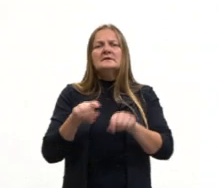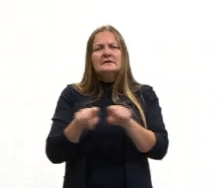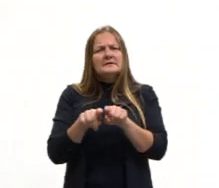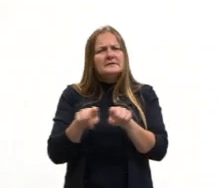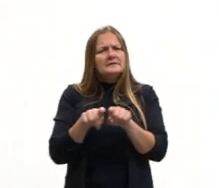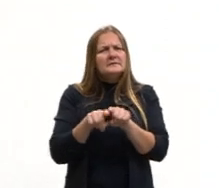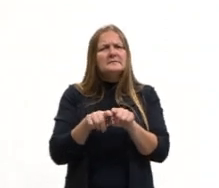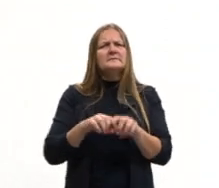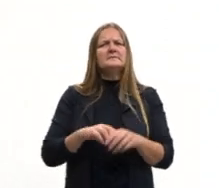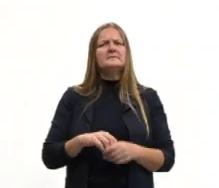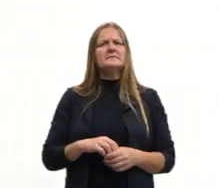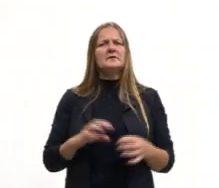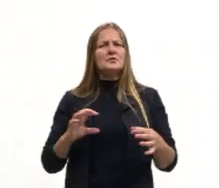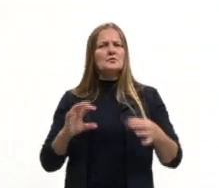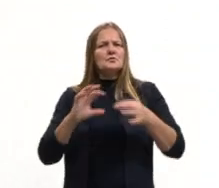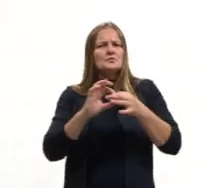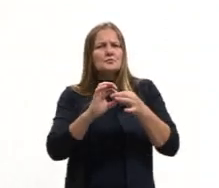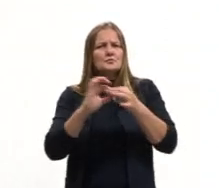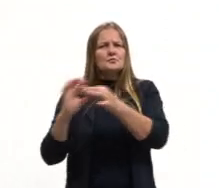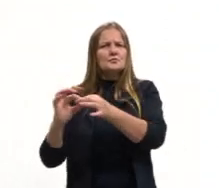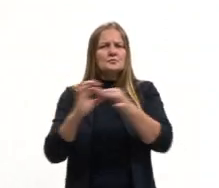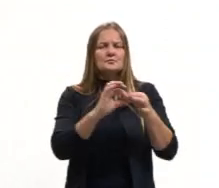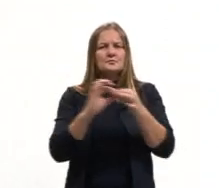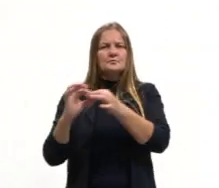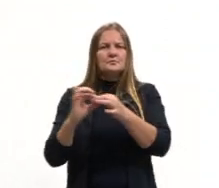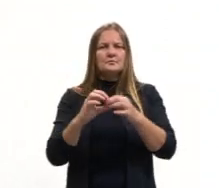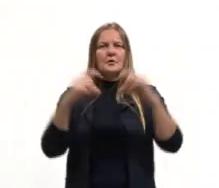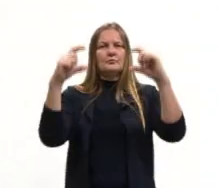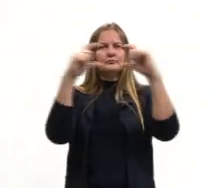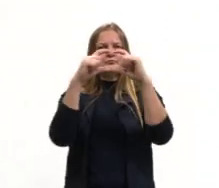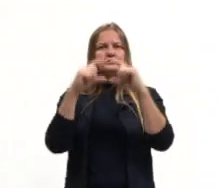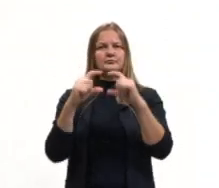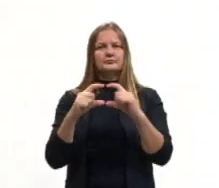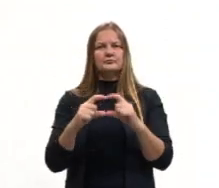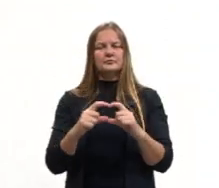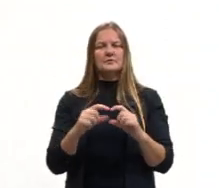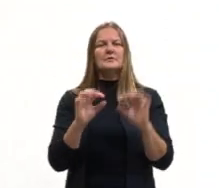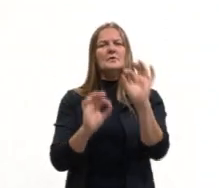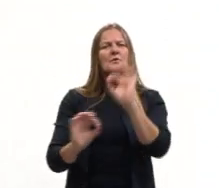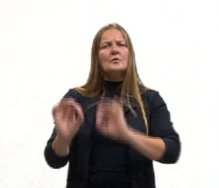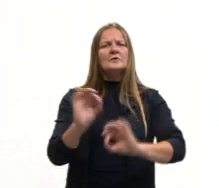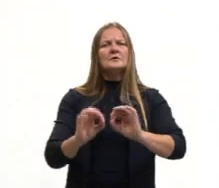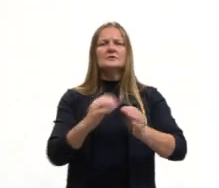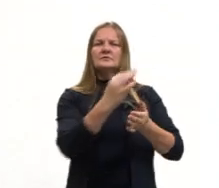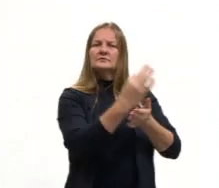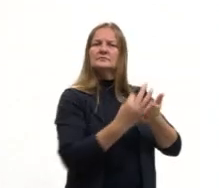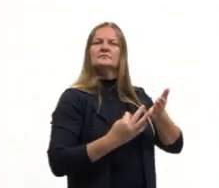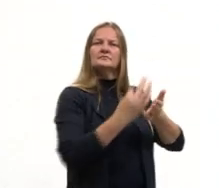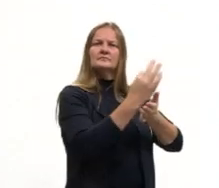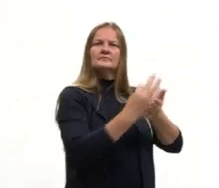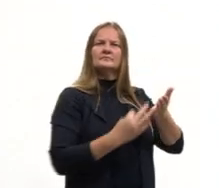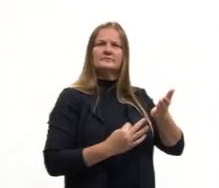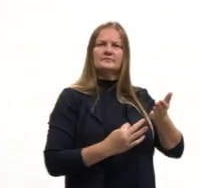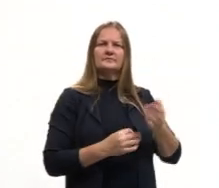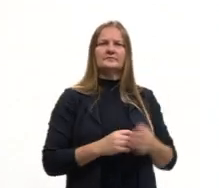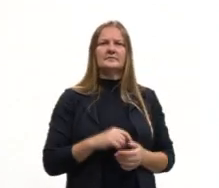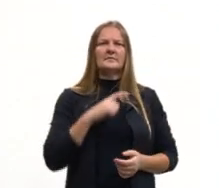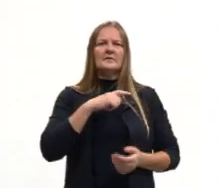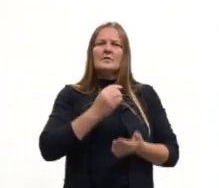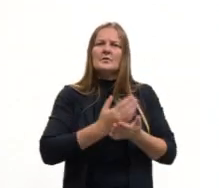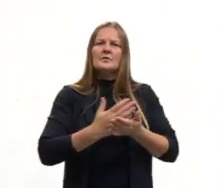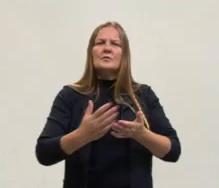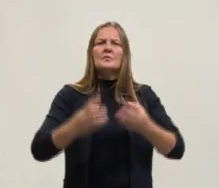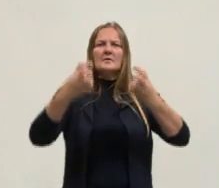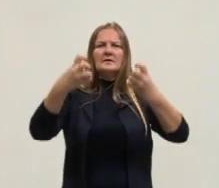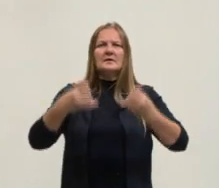dos conectores que formam o período e dos organizadores textuais aí a gente já começa a